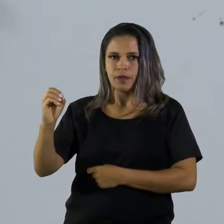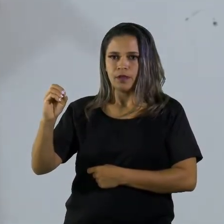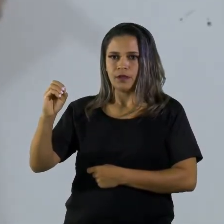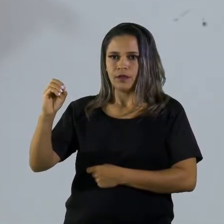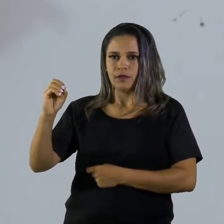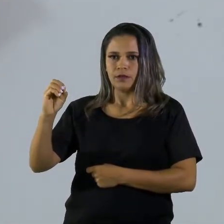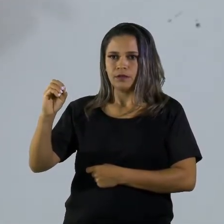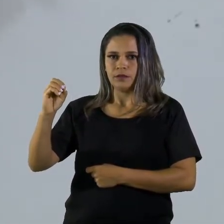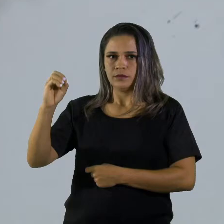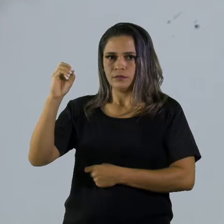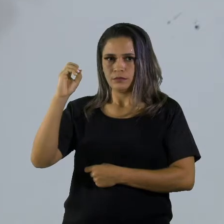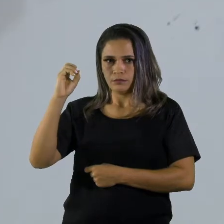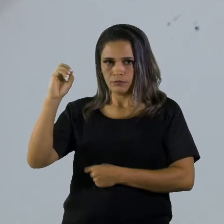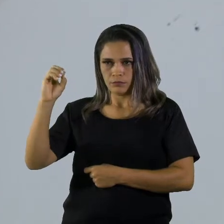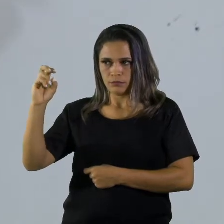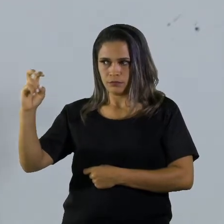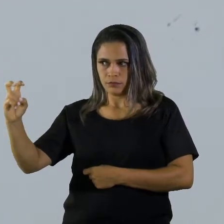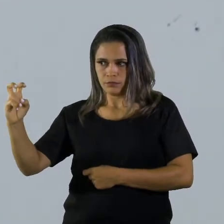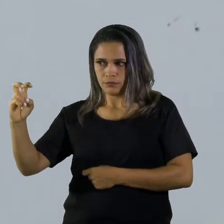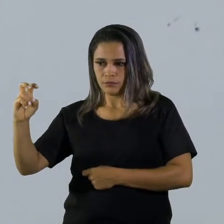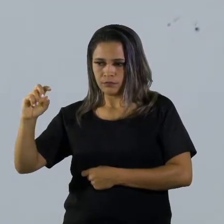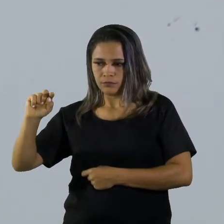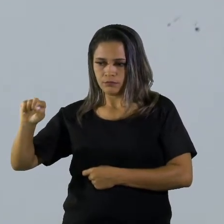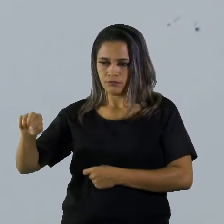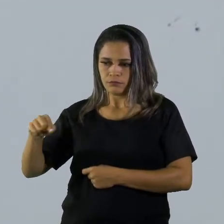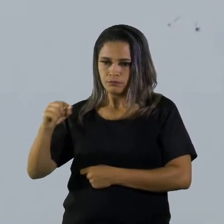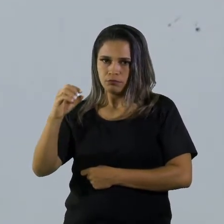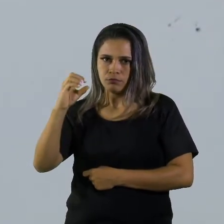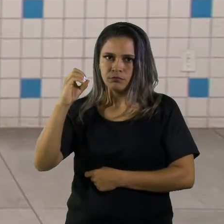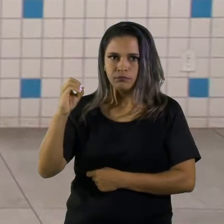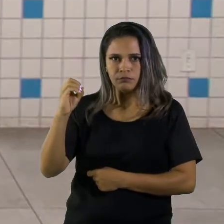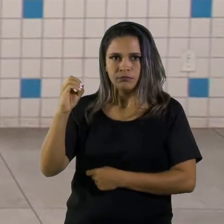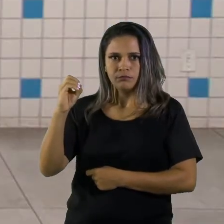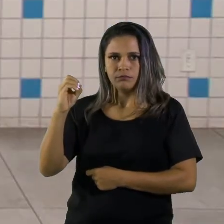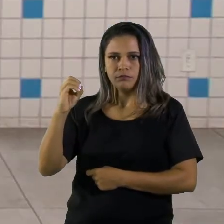5 vezes 1 é 5, acrescentei o zero aqui na frente, ficou